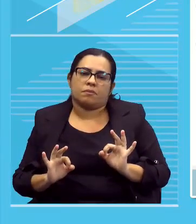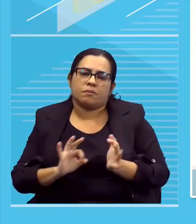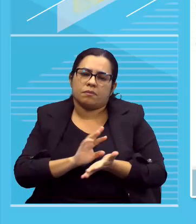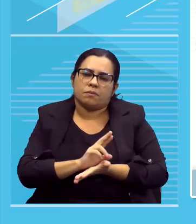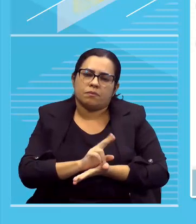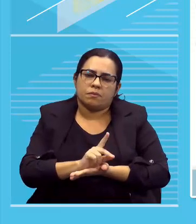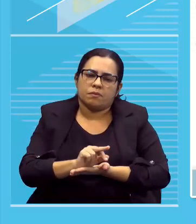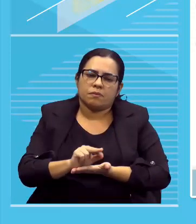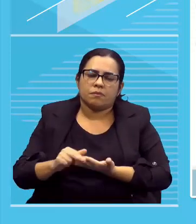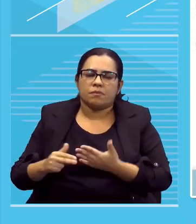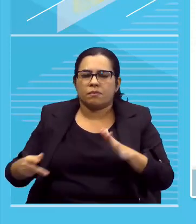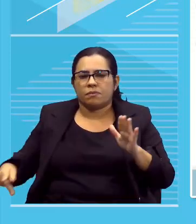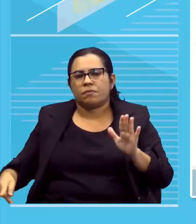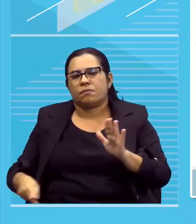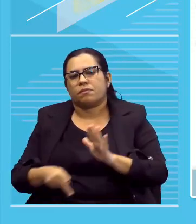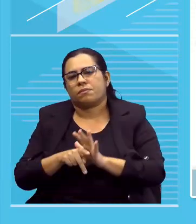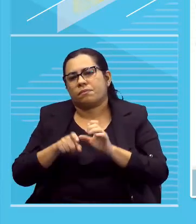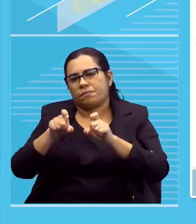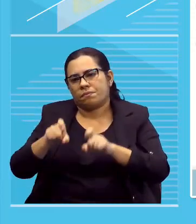complexos industriais